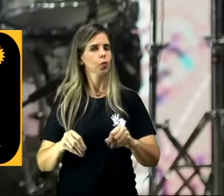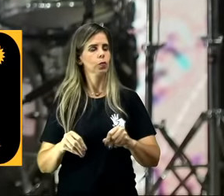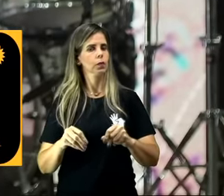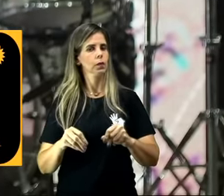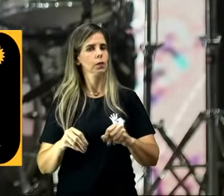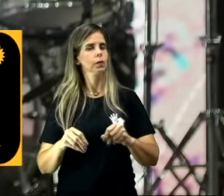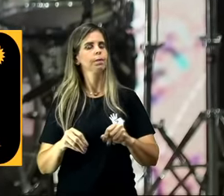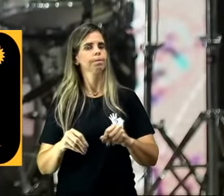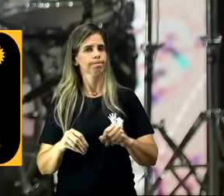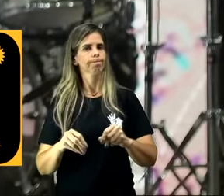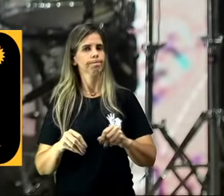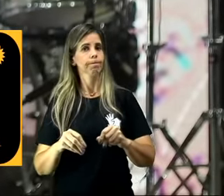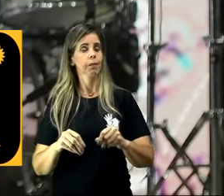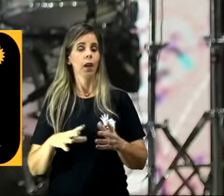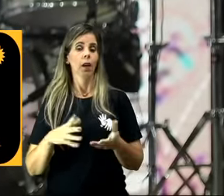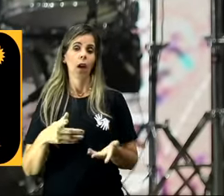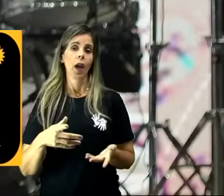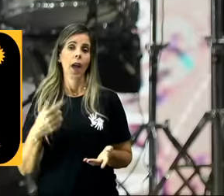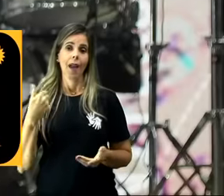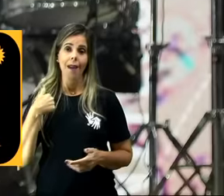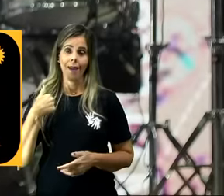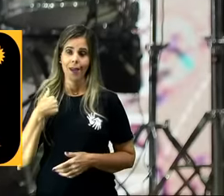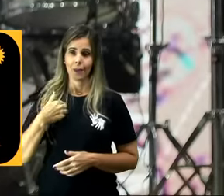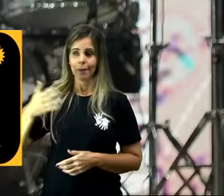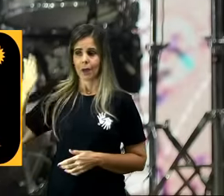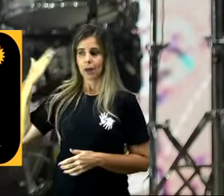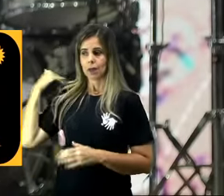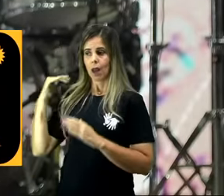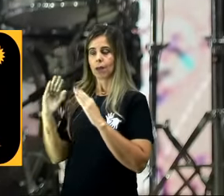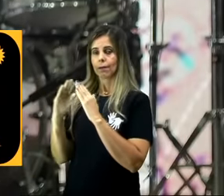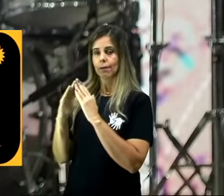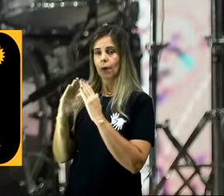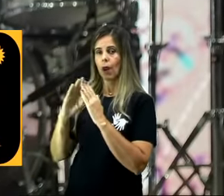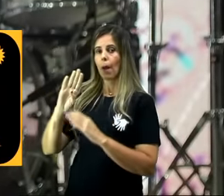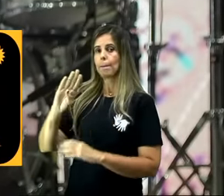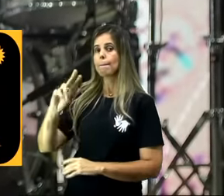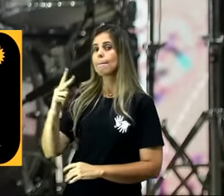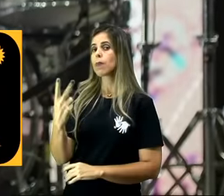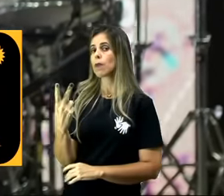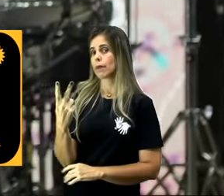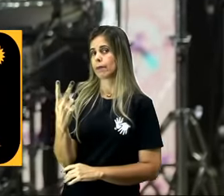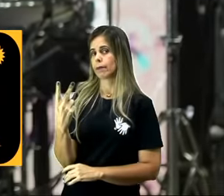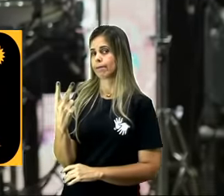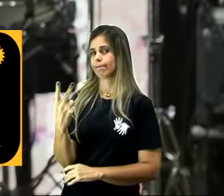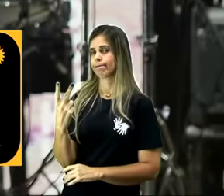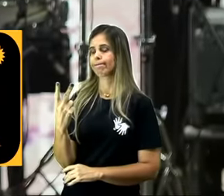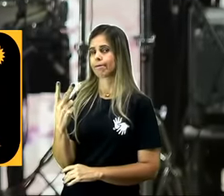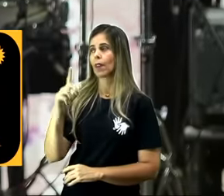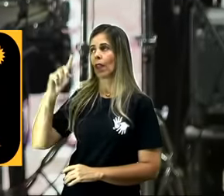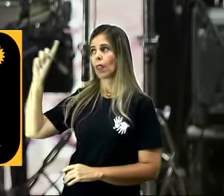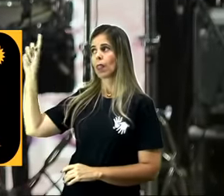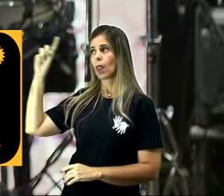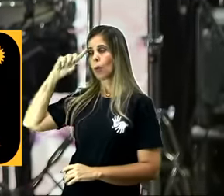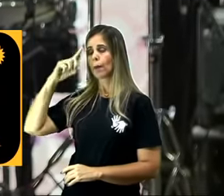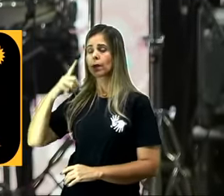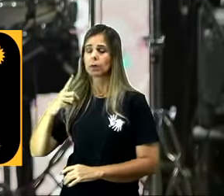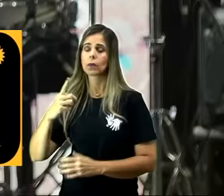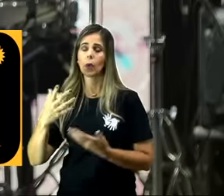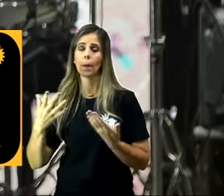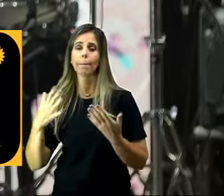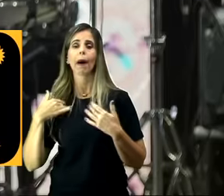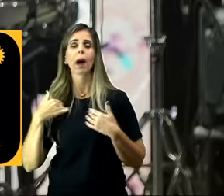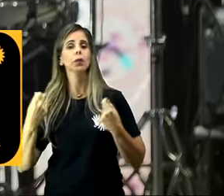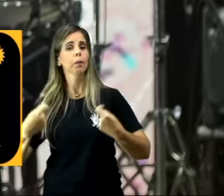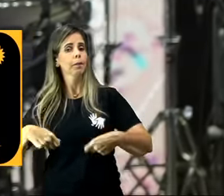2 anos. Porque ela falava assim: amor, eu sei que a gente tem que ir, mas eu não concordo que seja agora. Eu falei: tá bom, a hora que